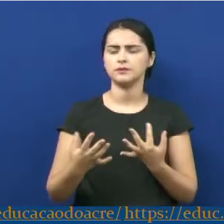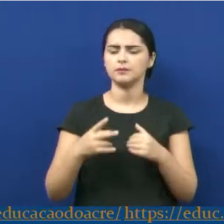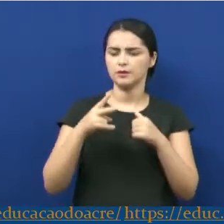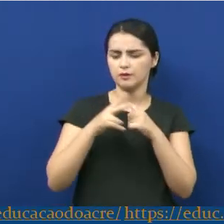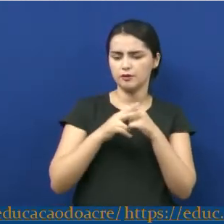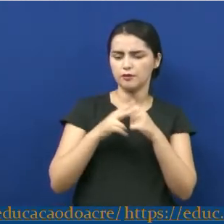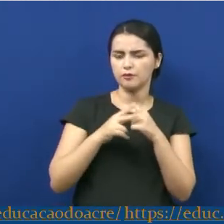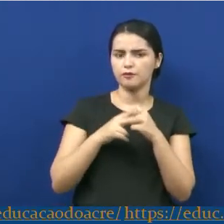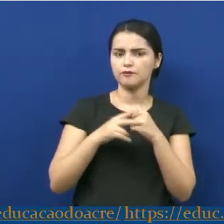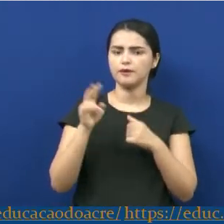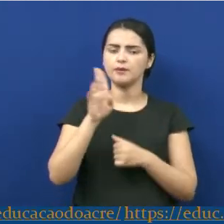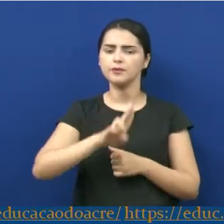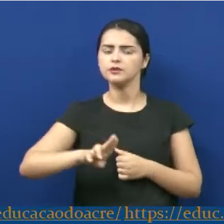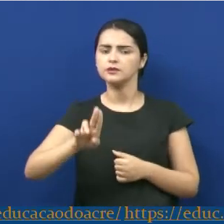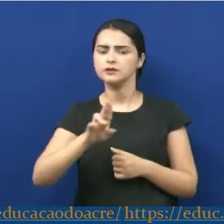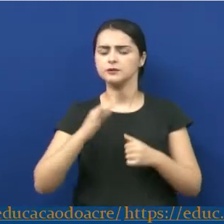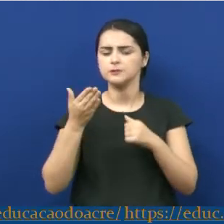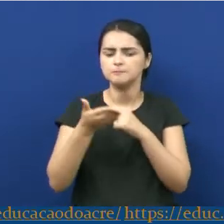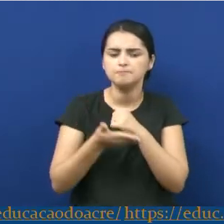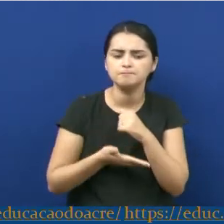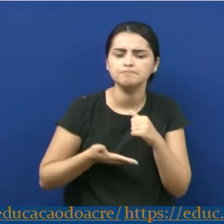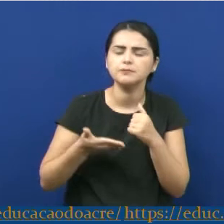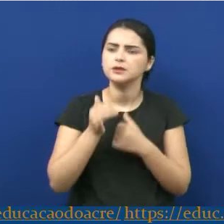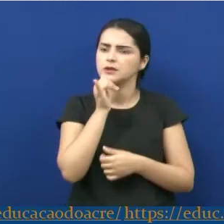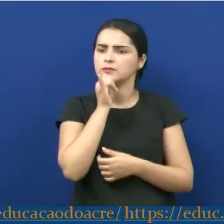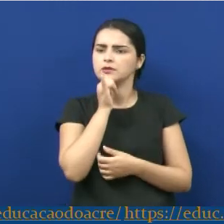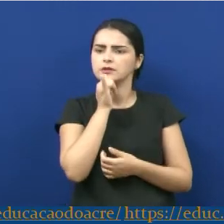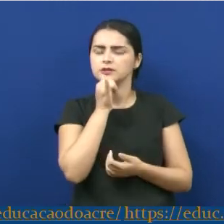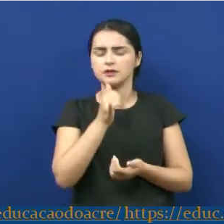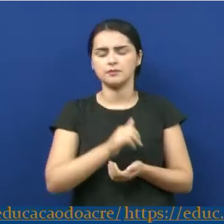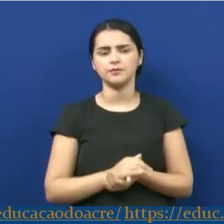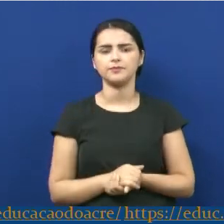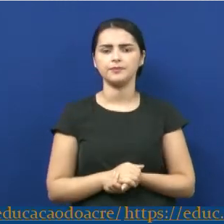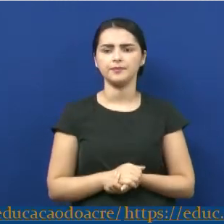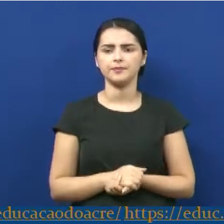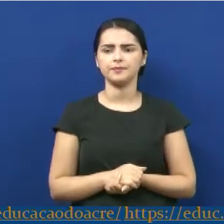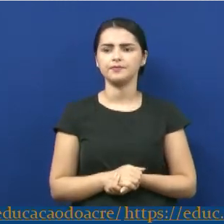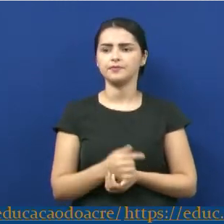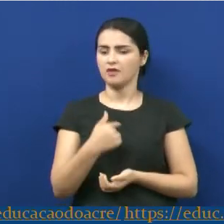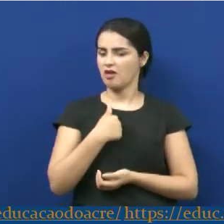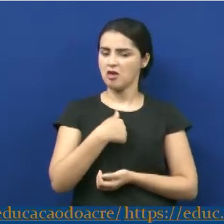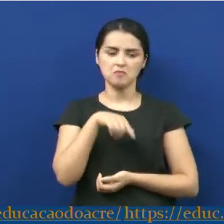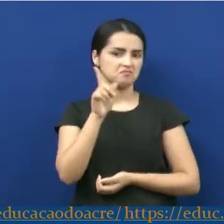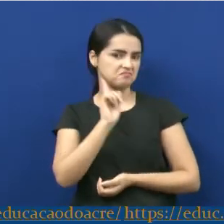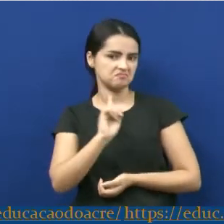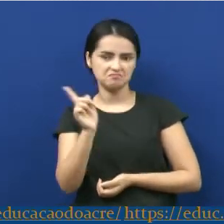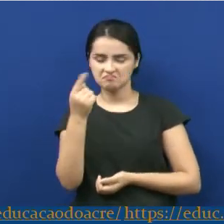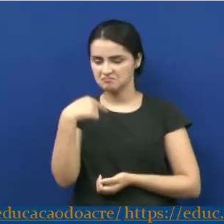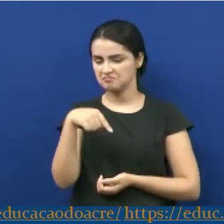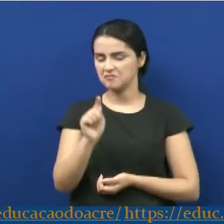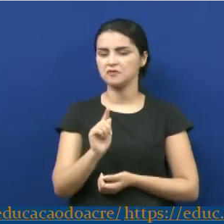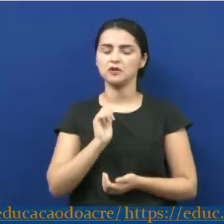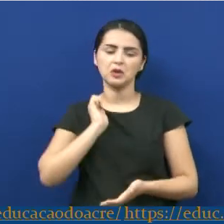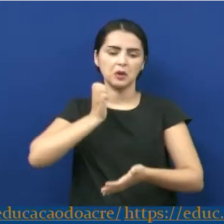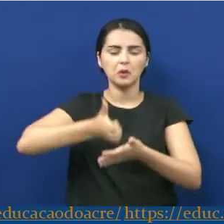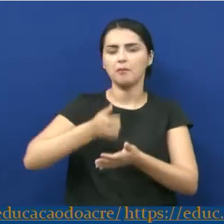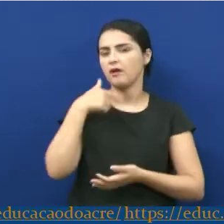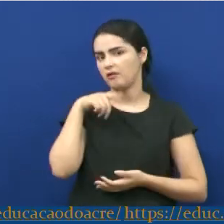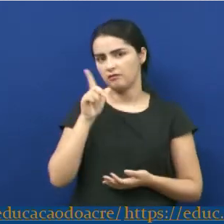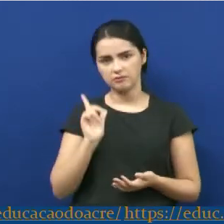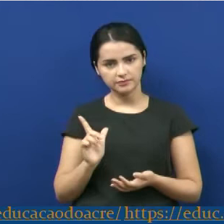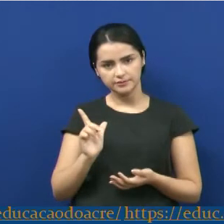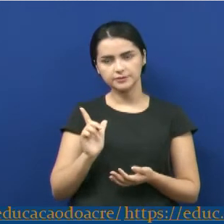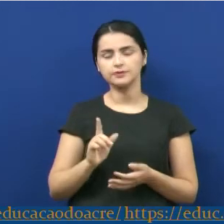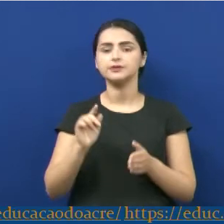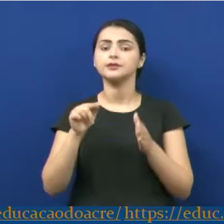sua forma base. I didn't go shopping yesterday. Eu não fui às compras ontem. E